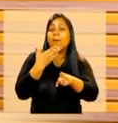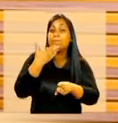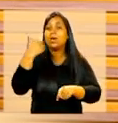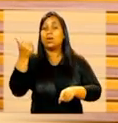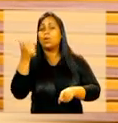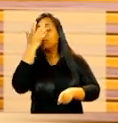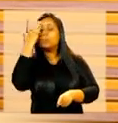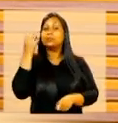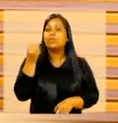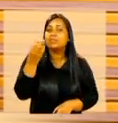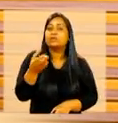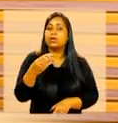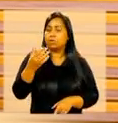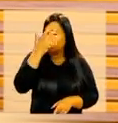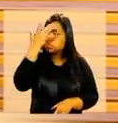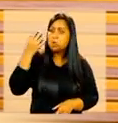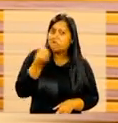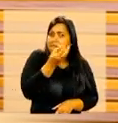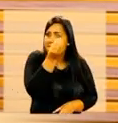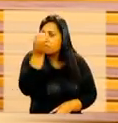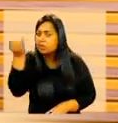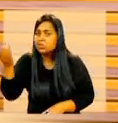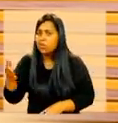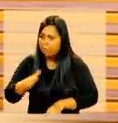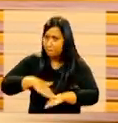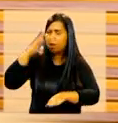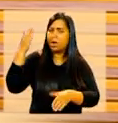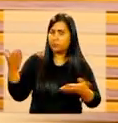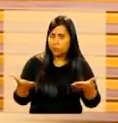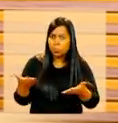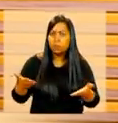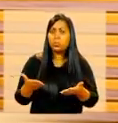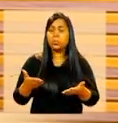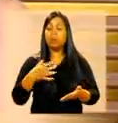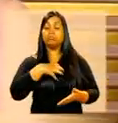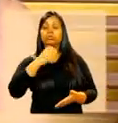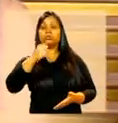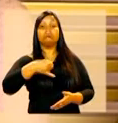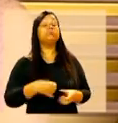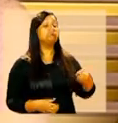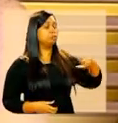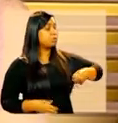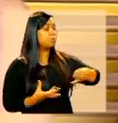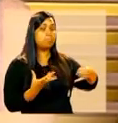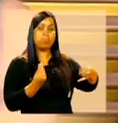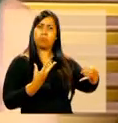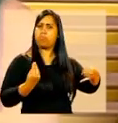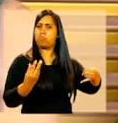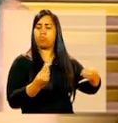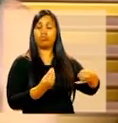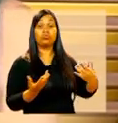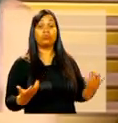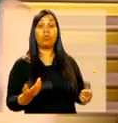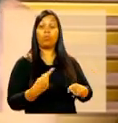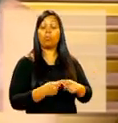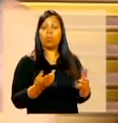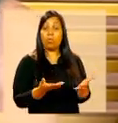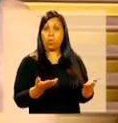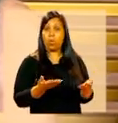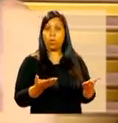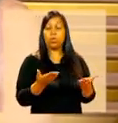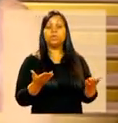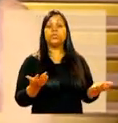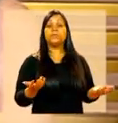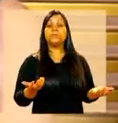das pessoas viajarem? As pessoas estão viajando mais? É isso mesmo? Tem-se uma impressão que sim. Sim, muito. Eu falo assim que